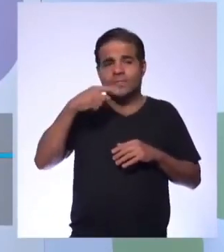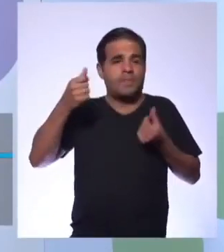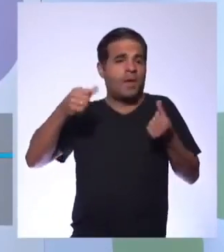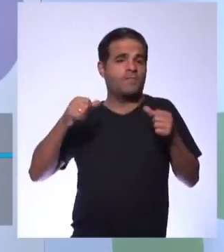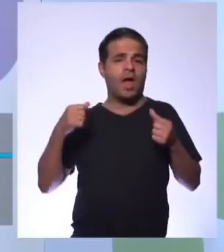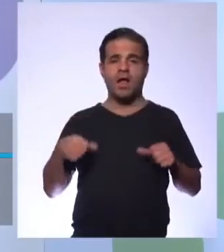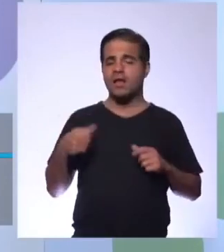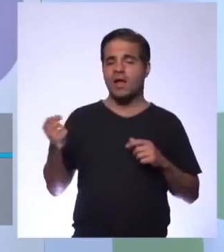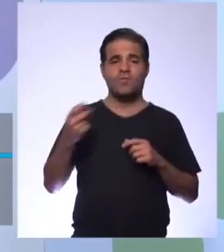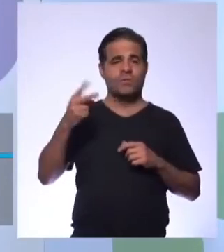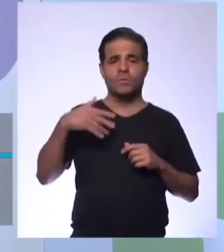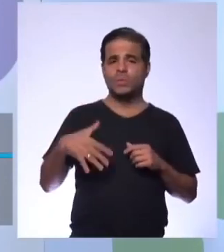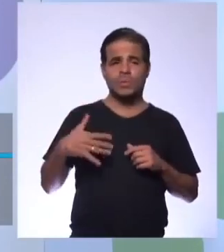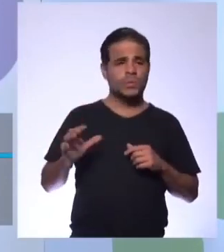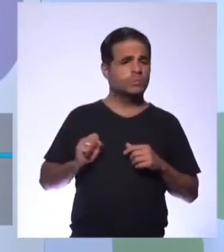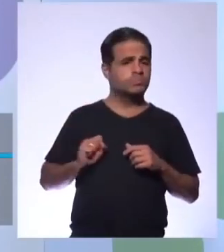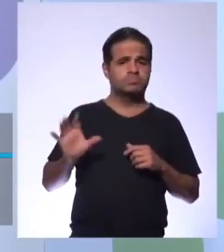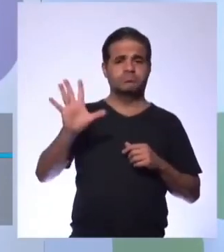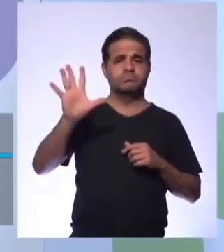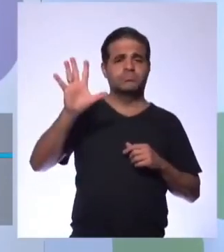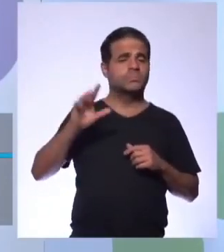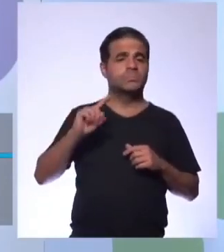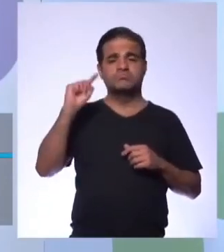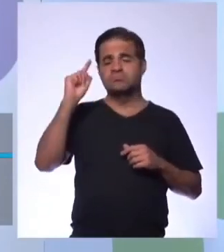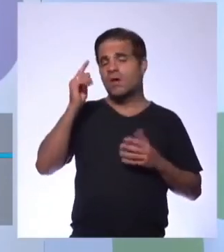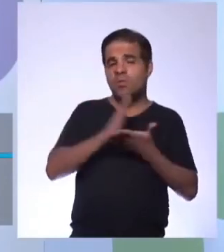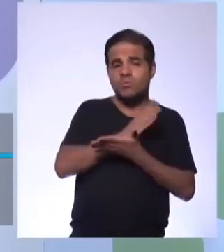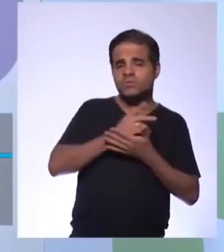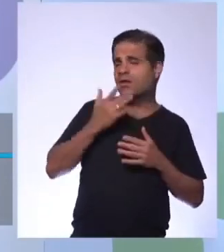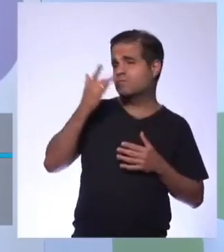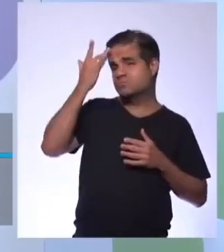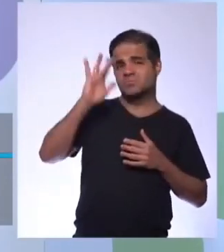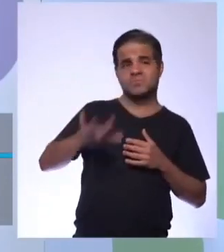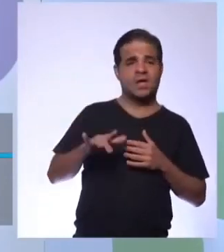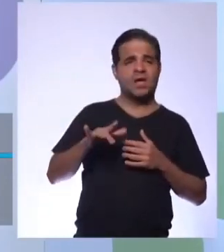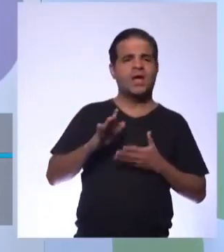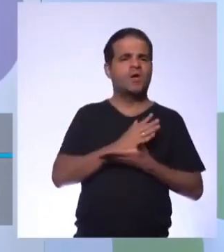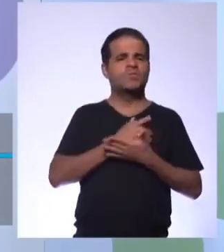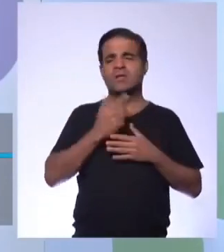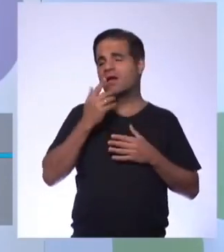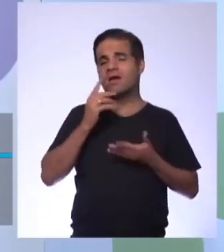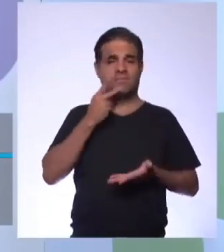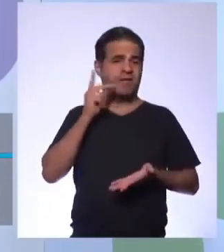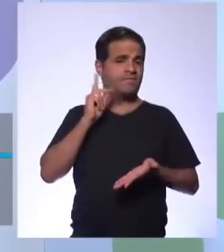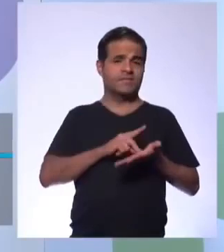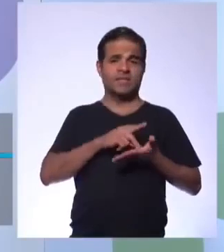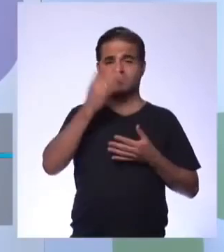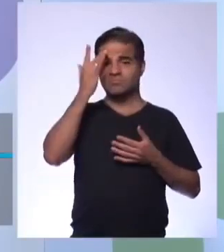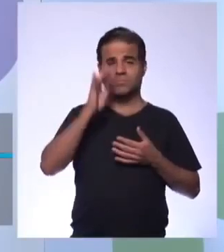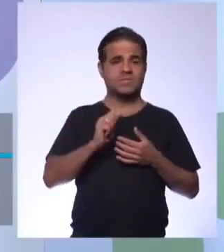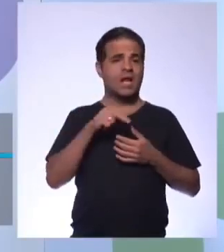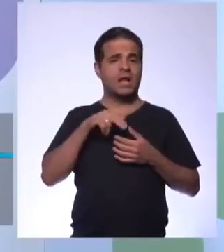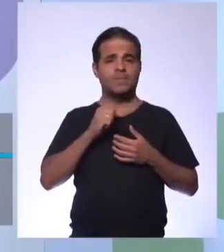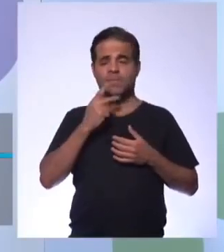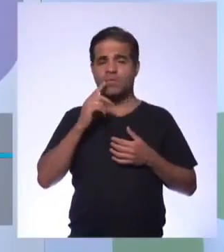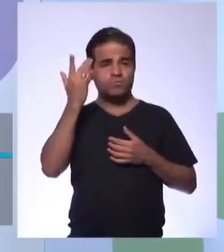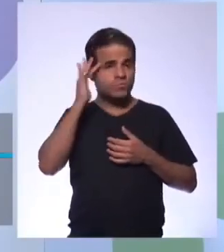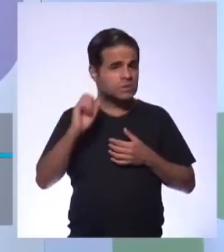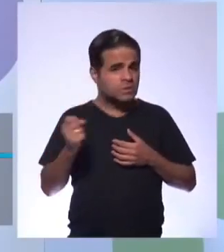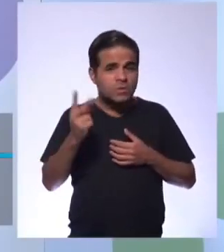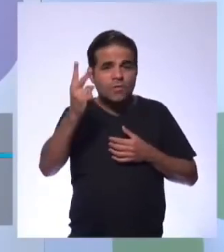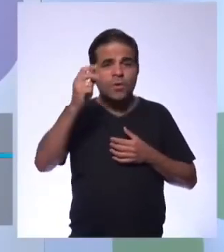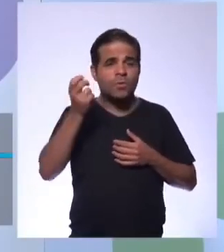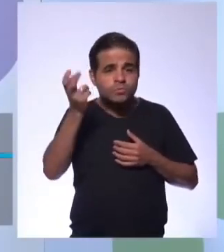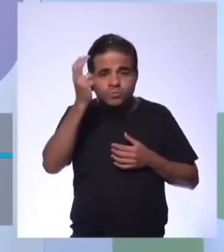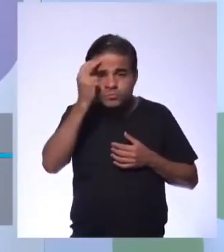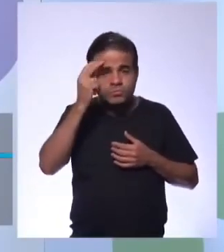né? A gente dizendo que não dá, não sei, olha, para falar a verdade, nem sei, é o que diz a Ana Paula, né? Ela não sabe o valor, Ela do não produto parou cultural.